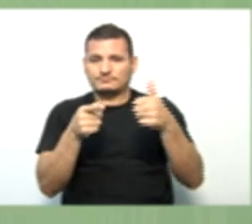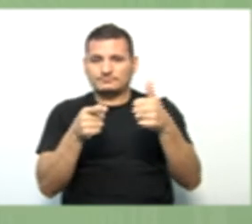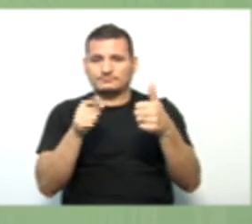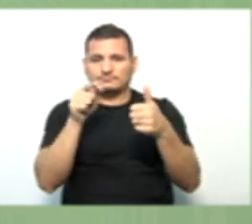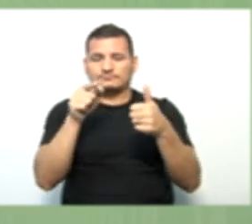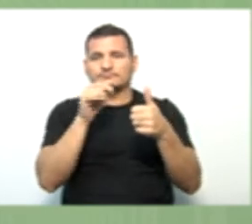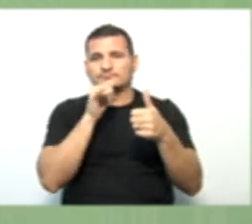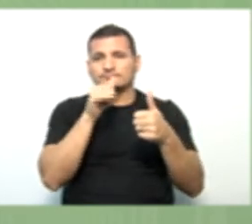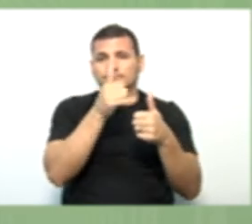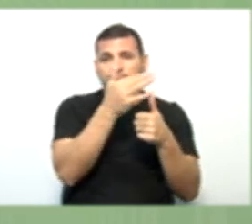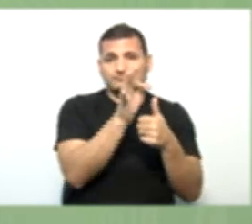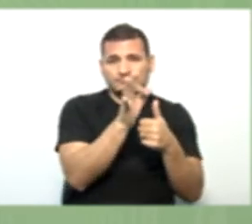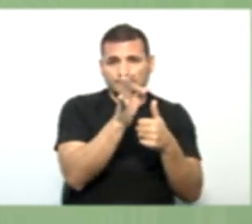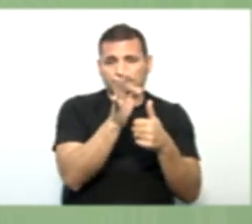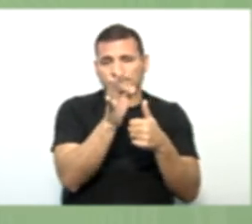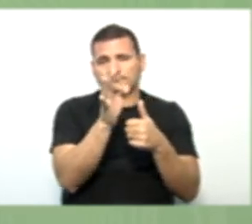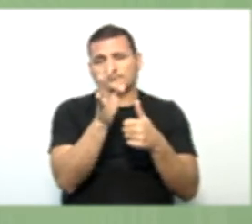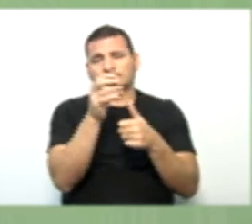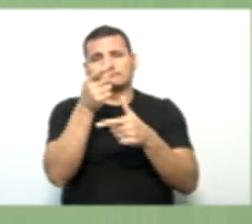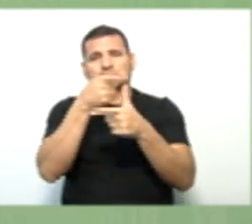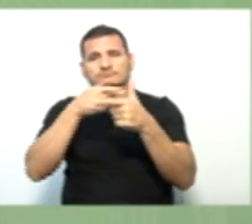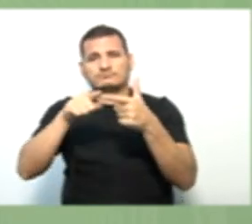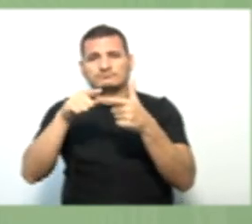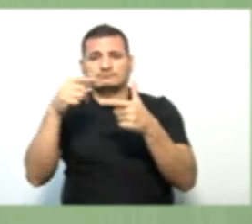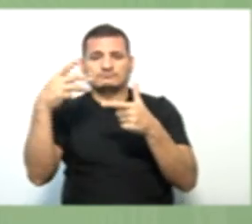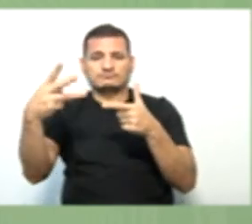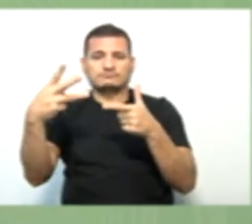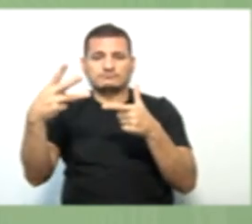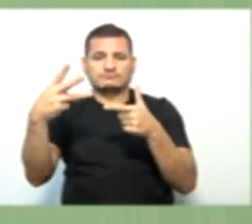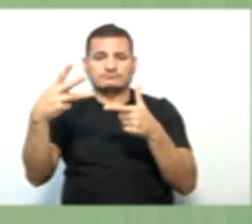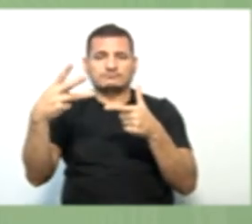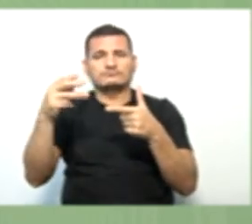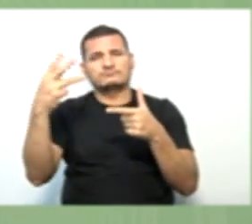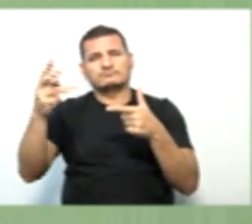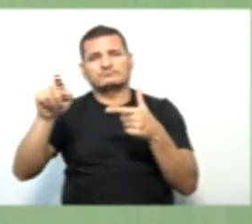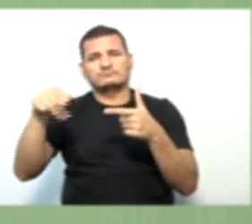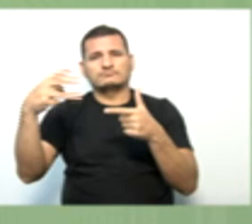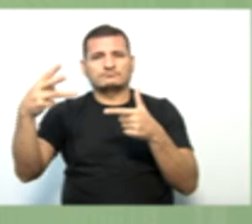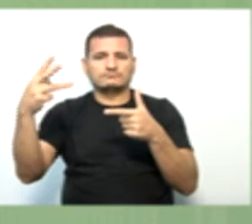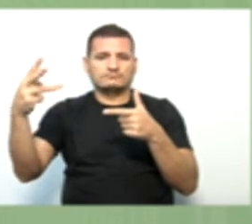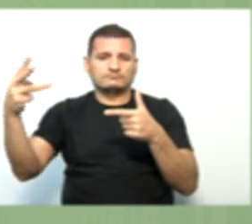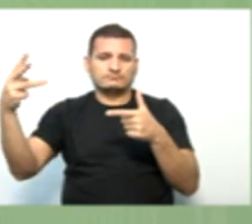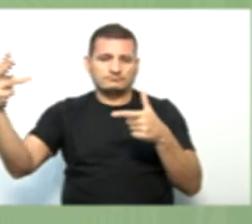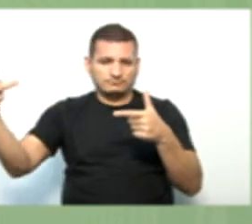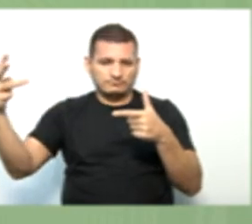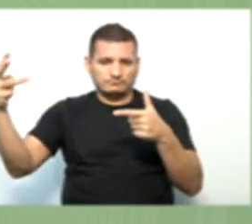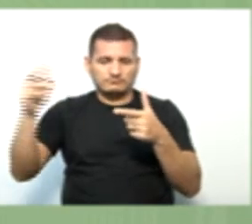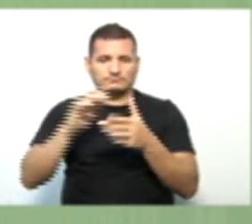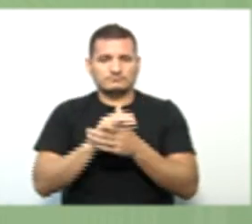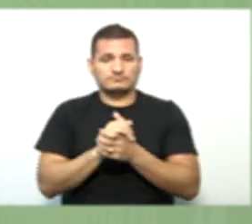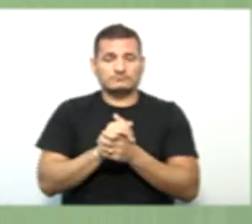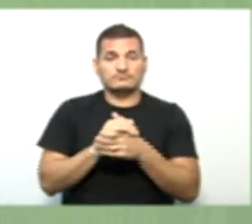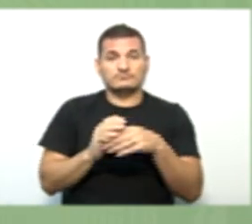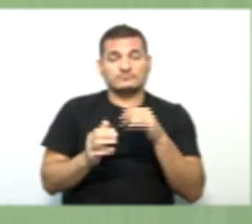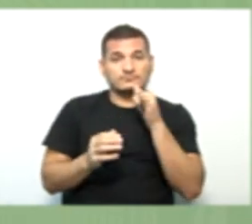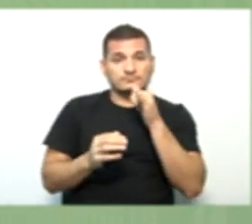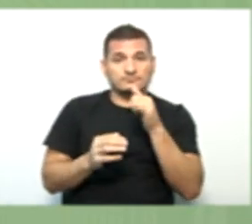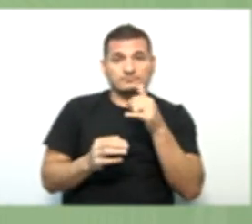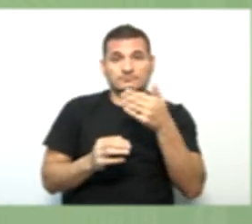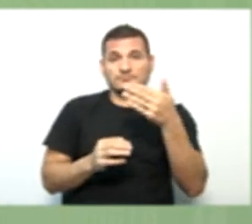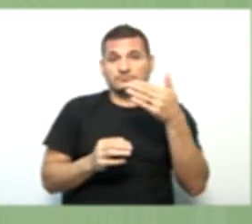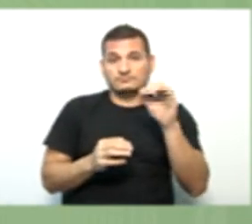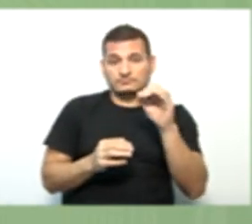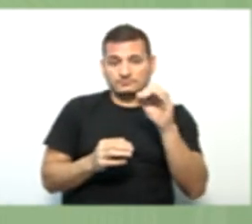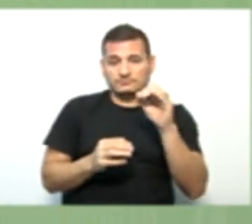dividir 10 por 3, isso aqui vai dar 3.333. Se eu dividir 10 com o operador de divisão inteira